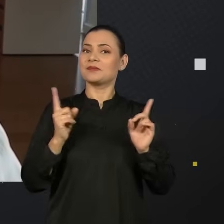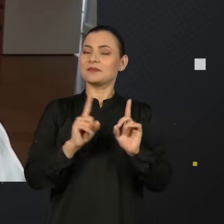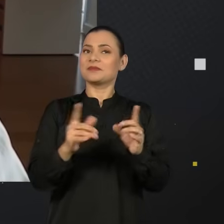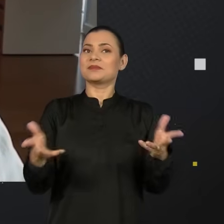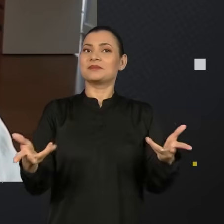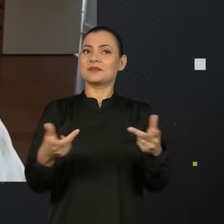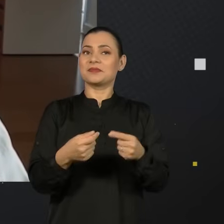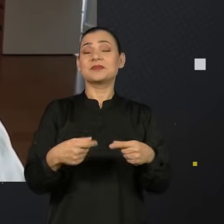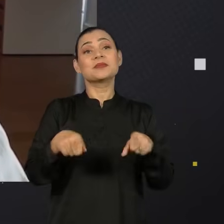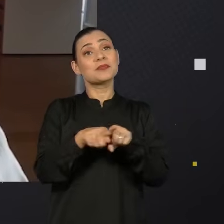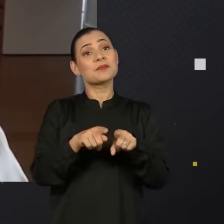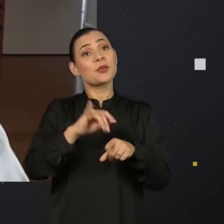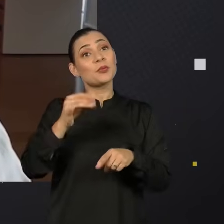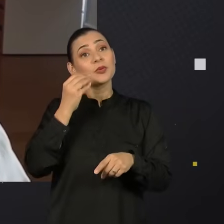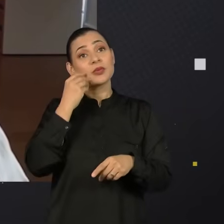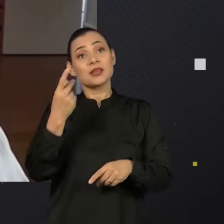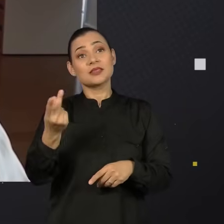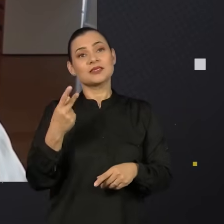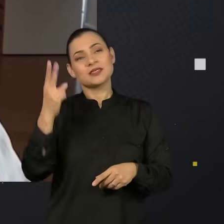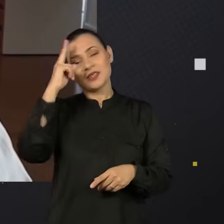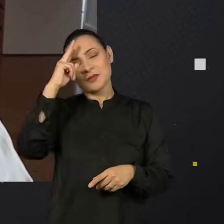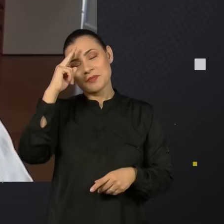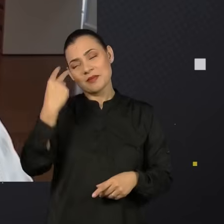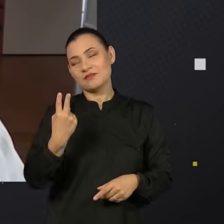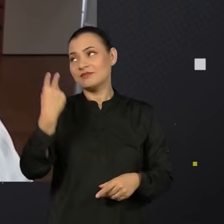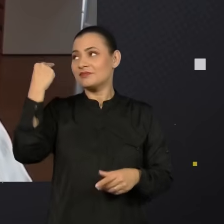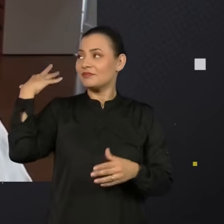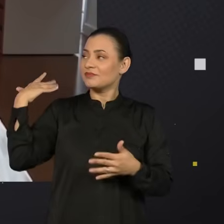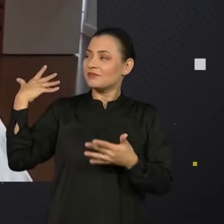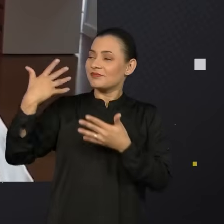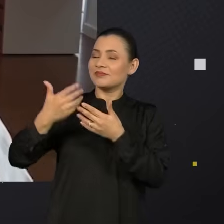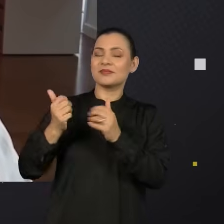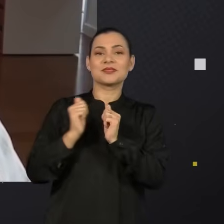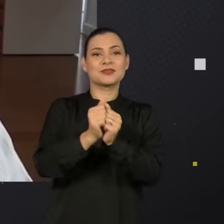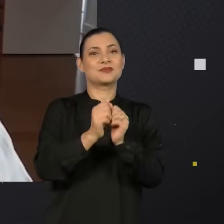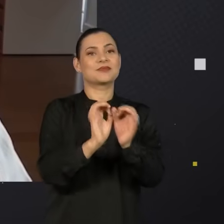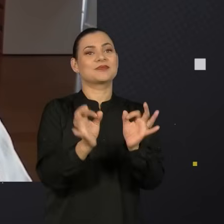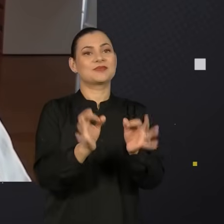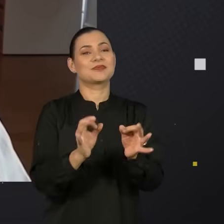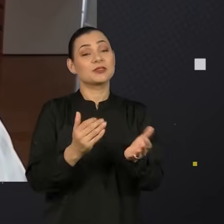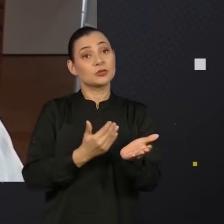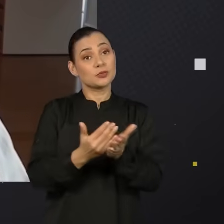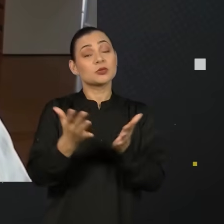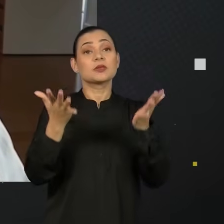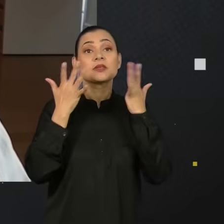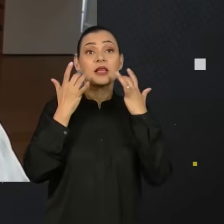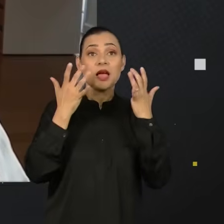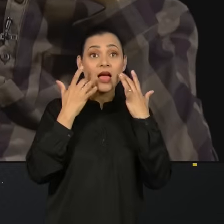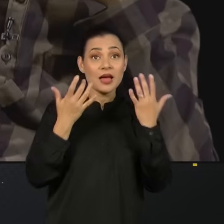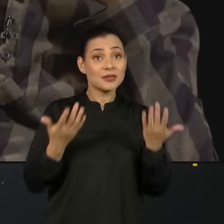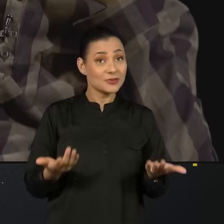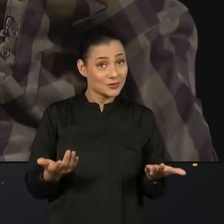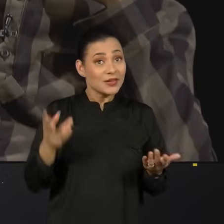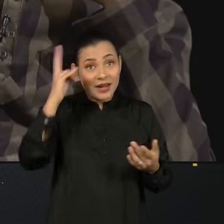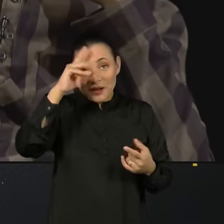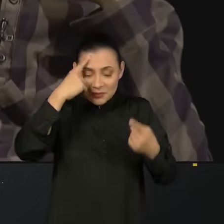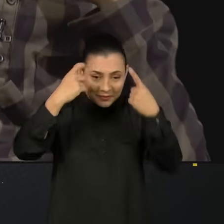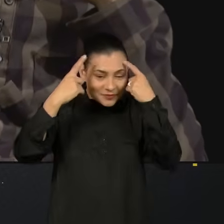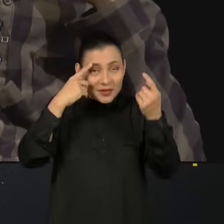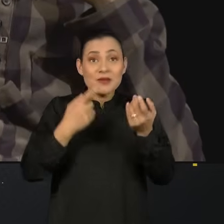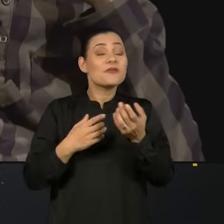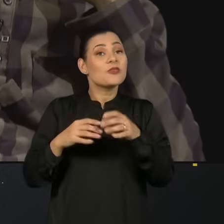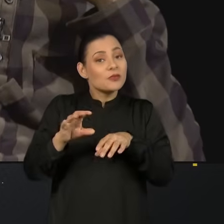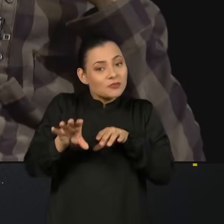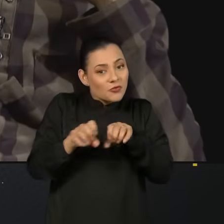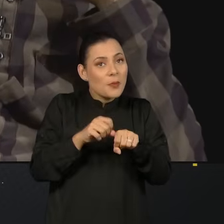E uma boa chance para a gente rememorar a nossa trajetória juntos, que a gente começou no teatro, no Pó de Minoga, onde foi a nossa